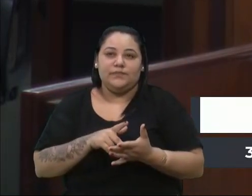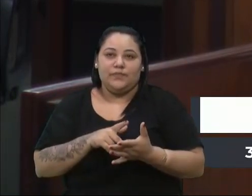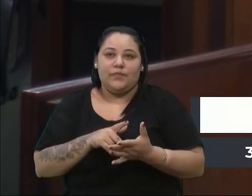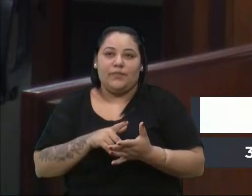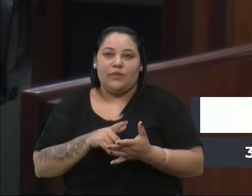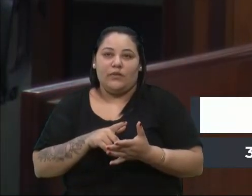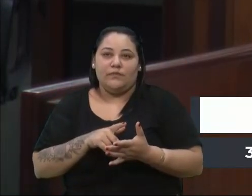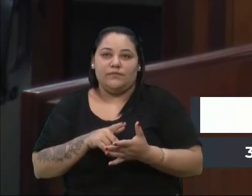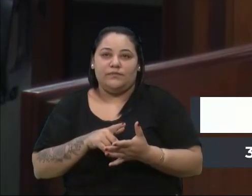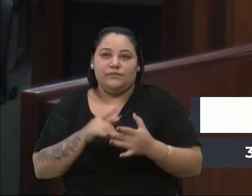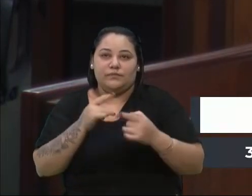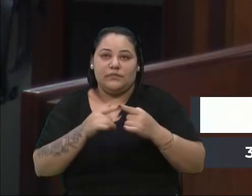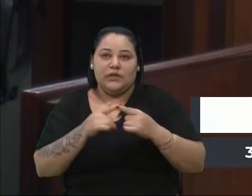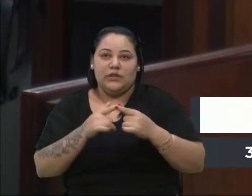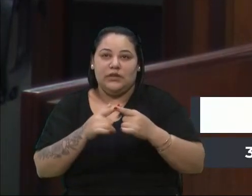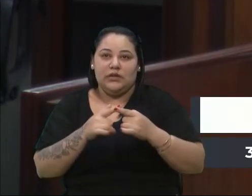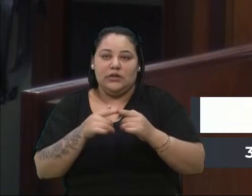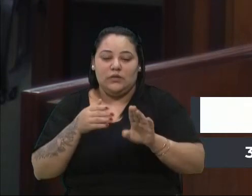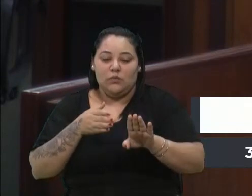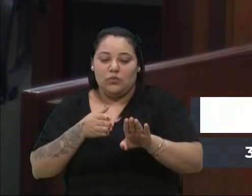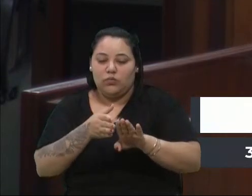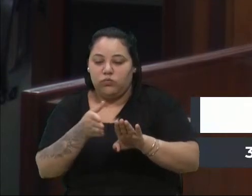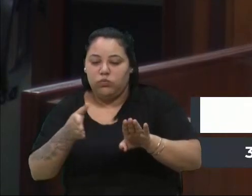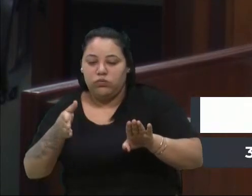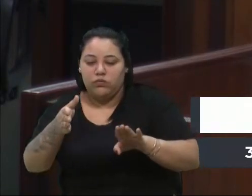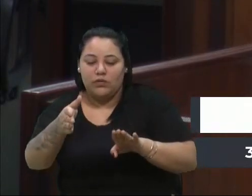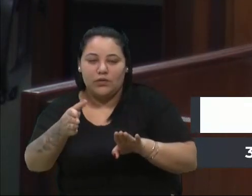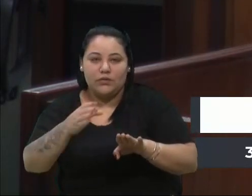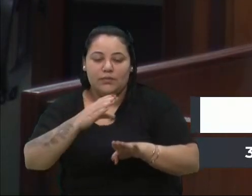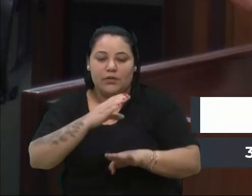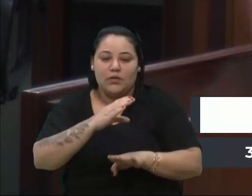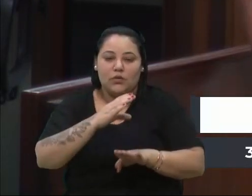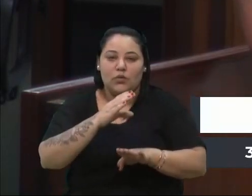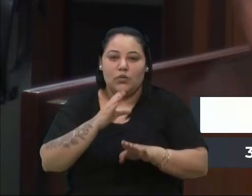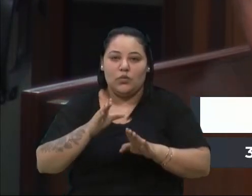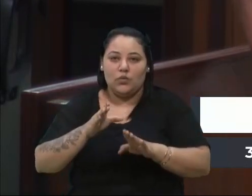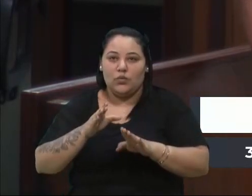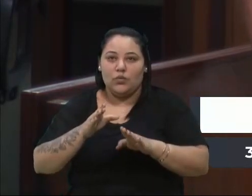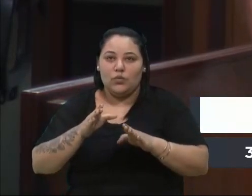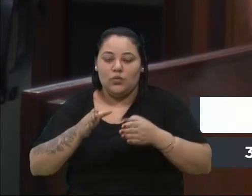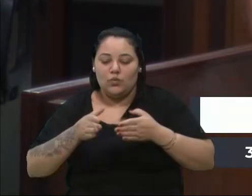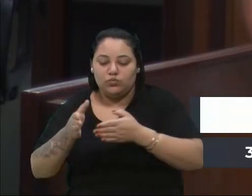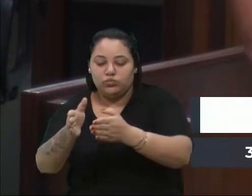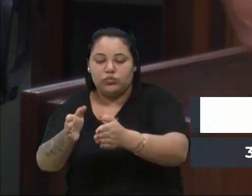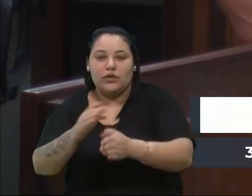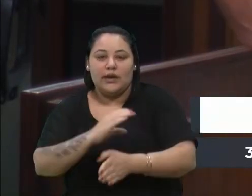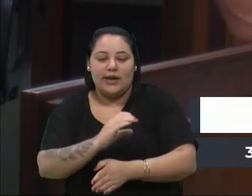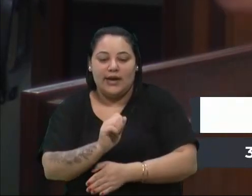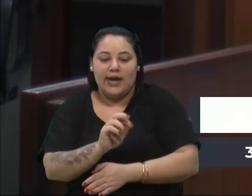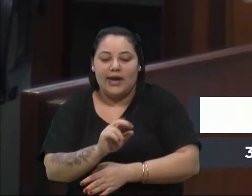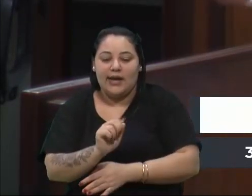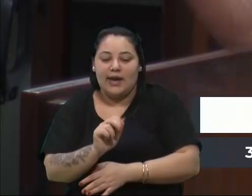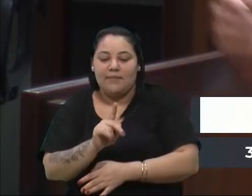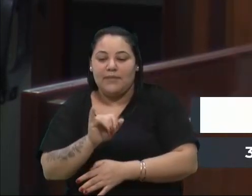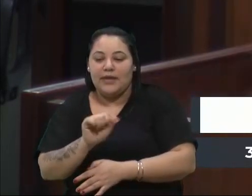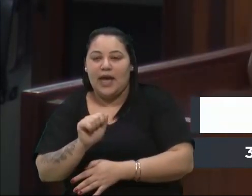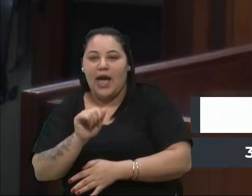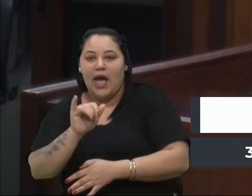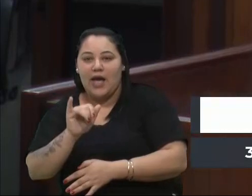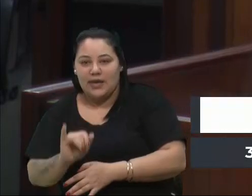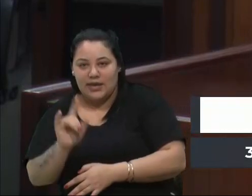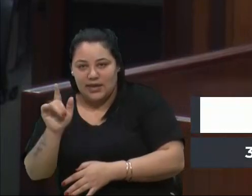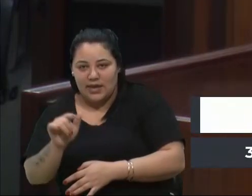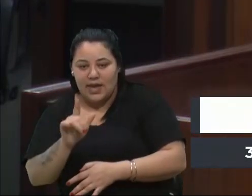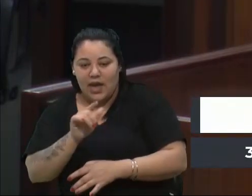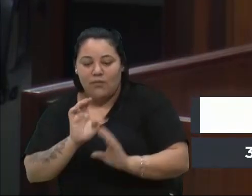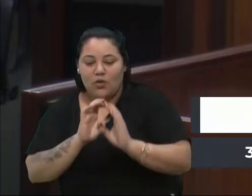via pelo Carapiaí, um distrito ali, uma comunidade de agricultor que